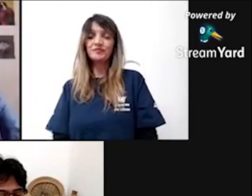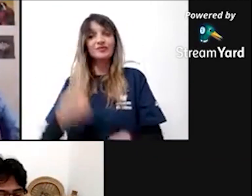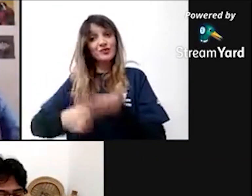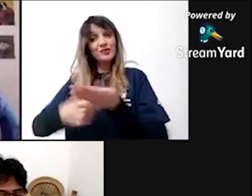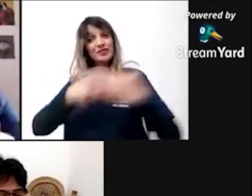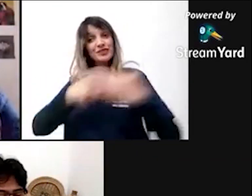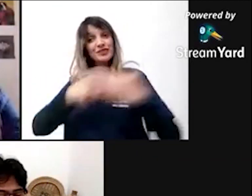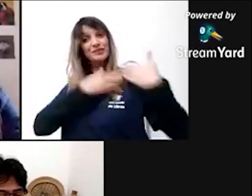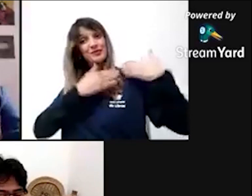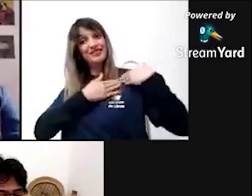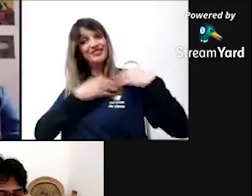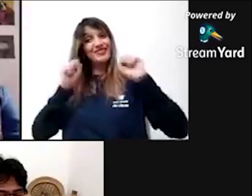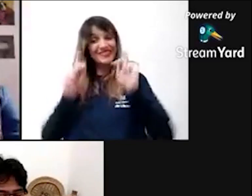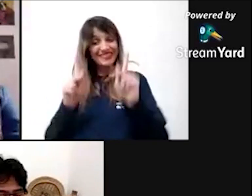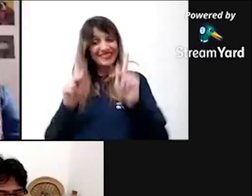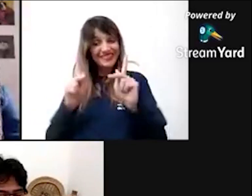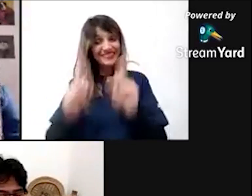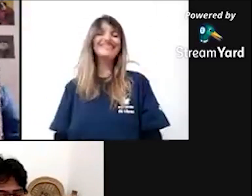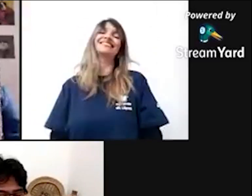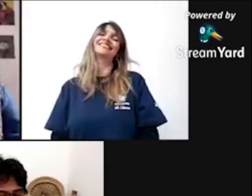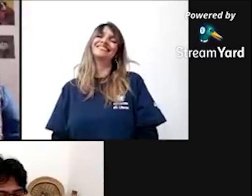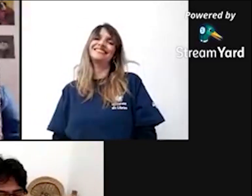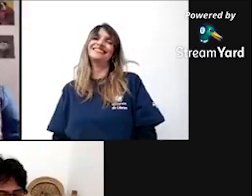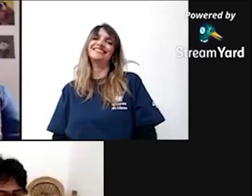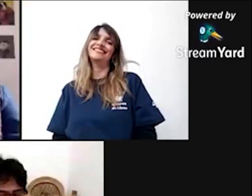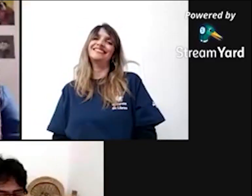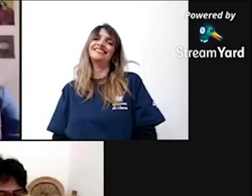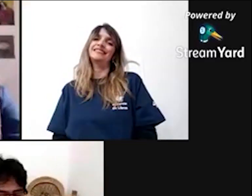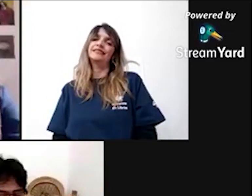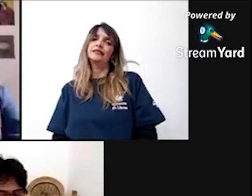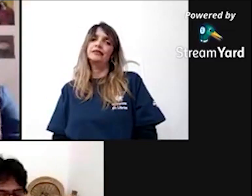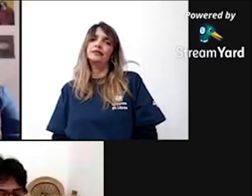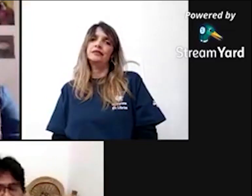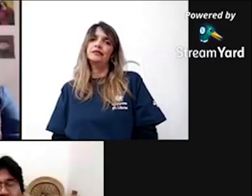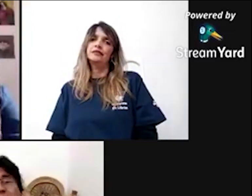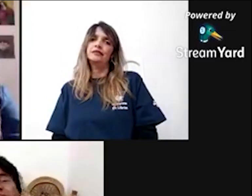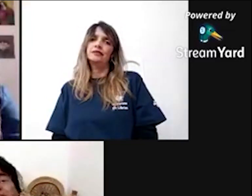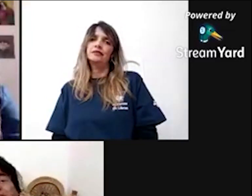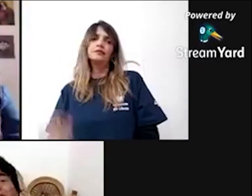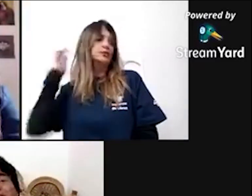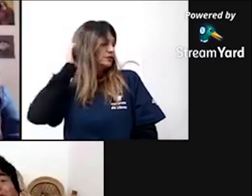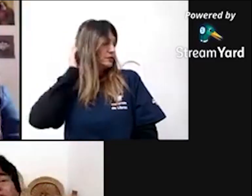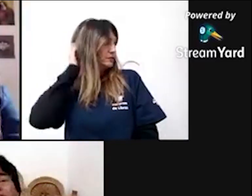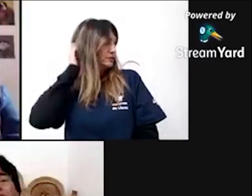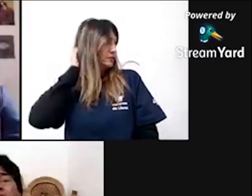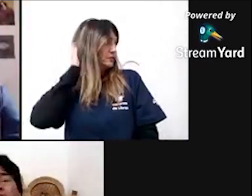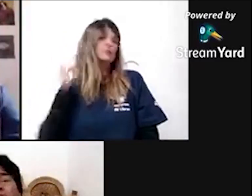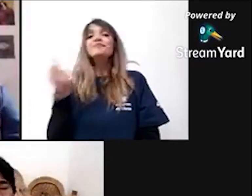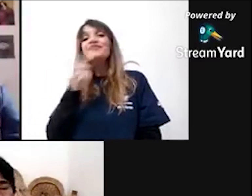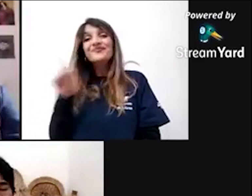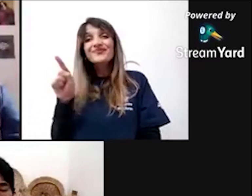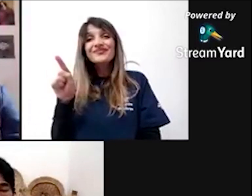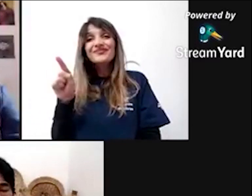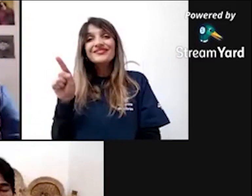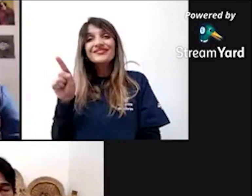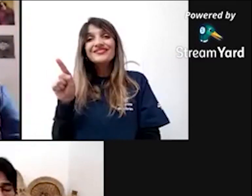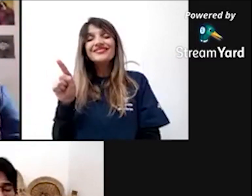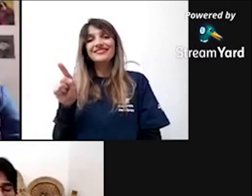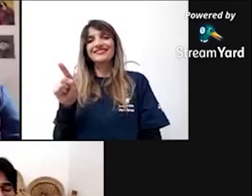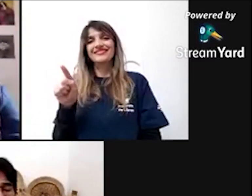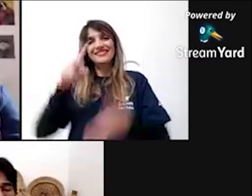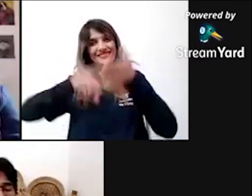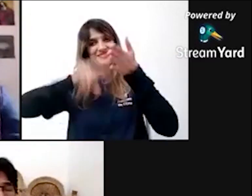Ok? Chipato, eu me permito, só para encerrar, você deixa, Jussara, ler um pequeno trecho de um